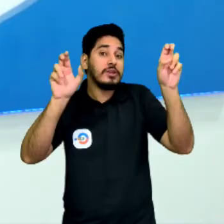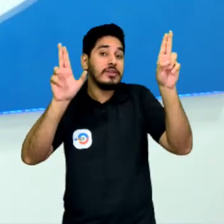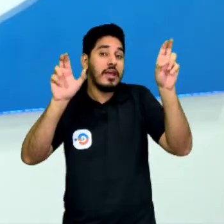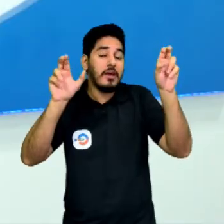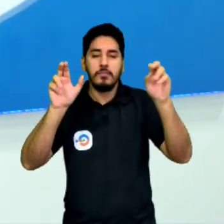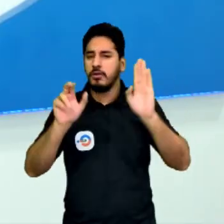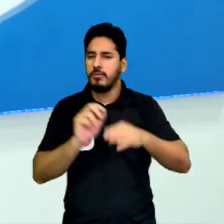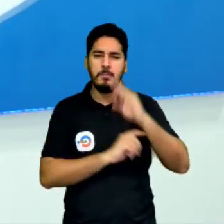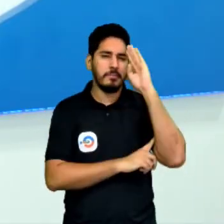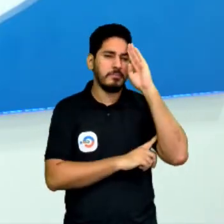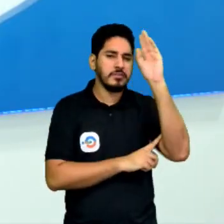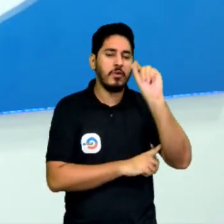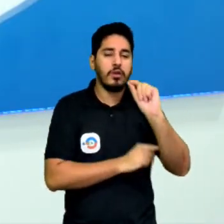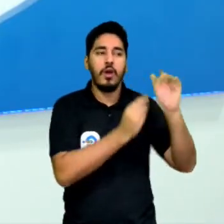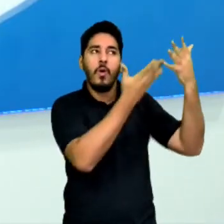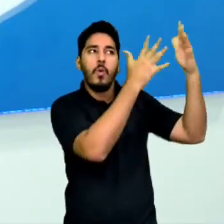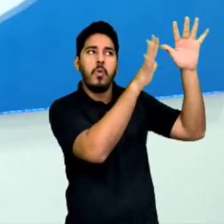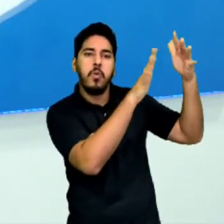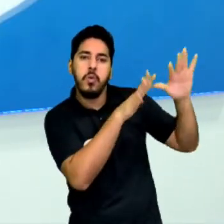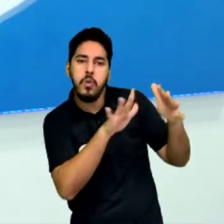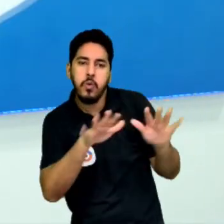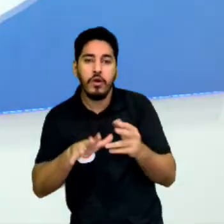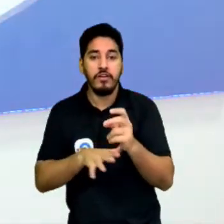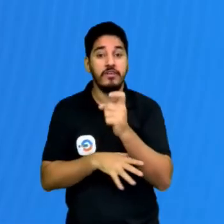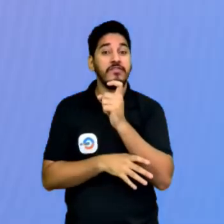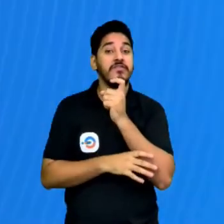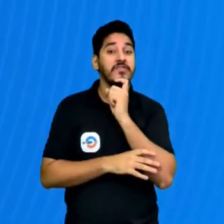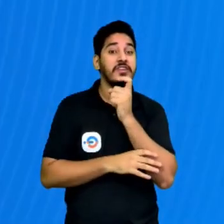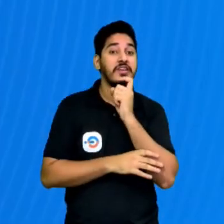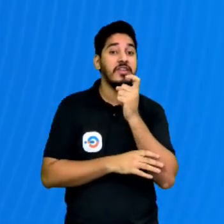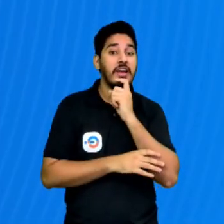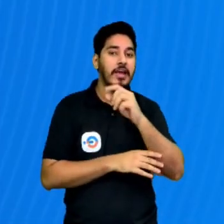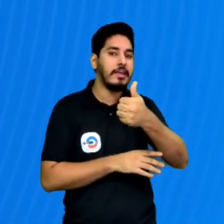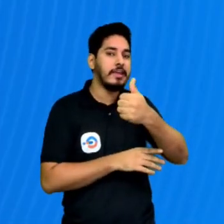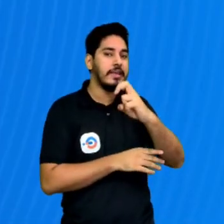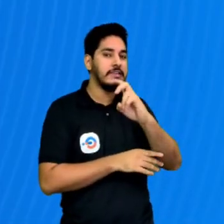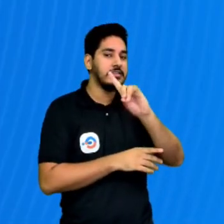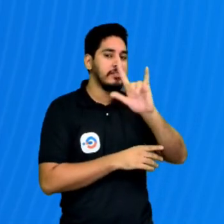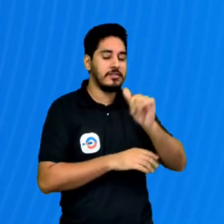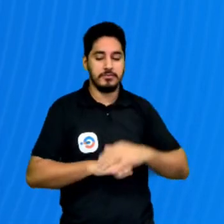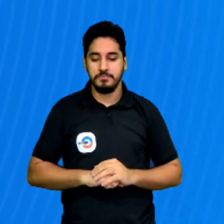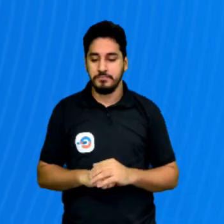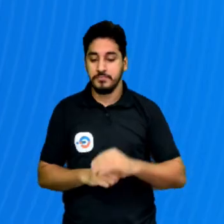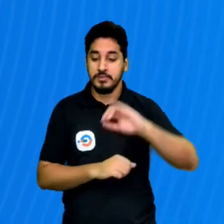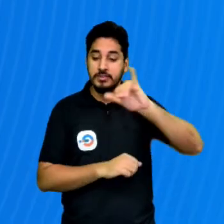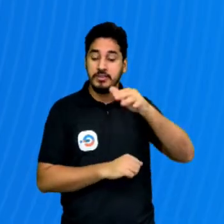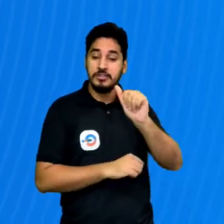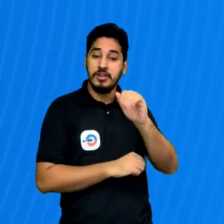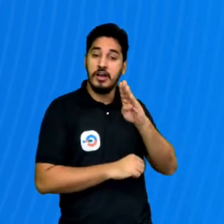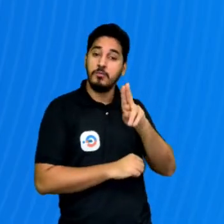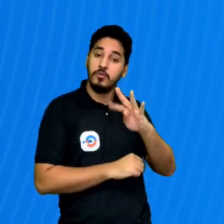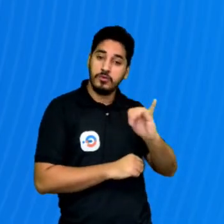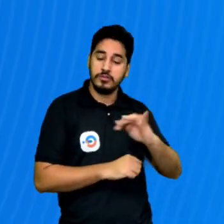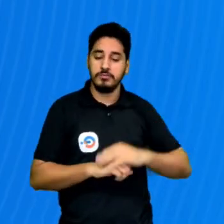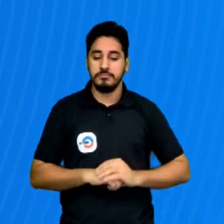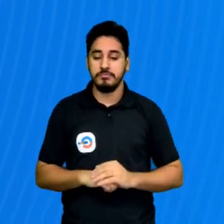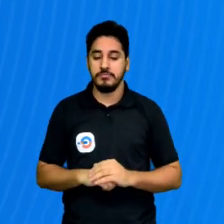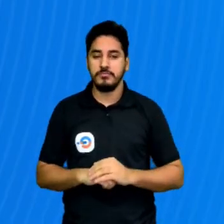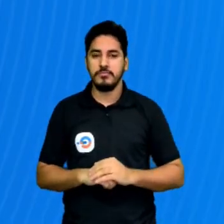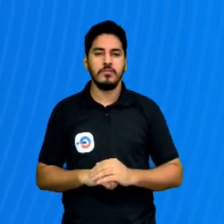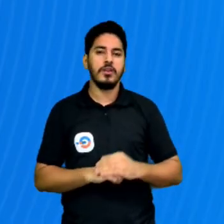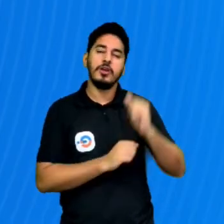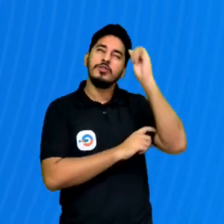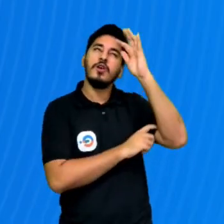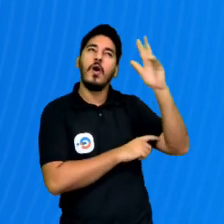que uma frente fria chegaria à cidade em 15 dias. Jabuti 2022. Sonhos é o melhor